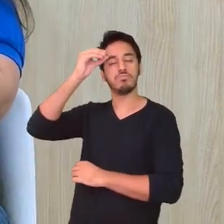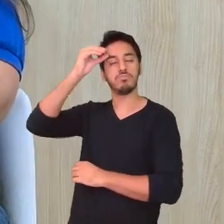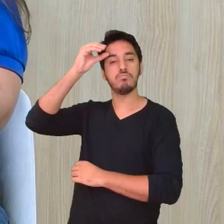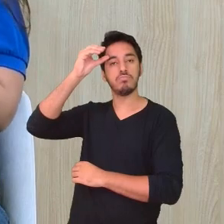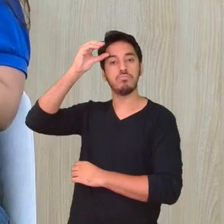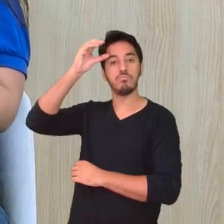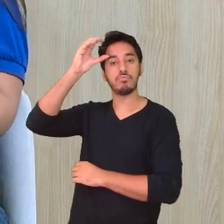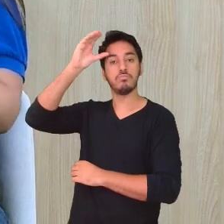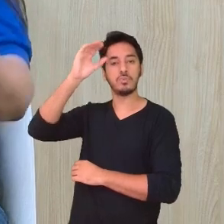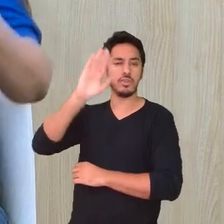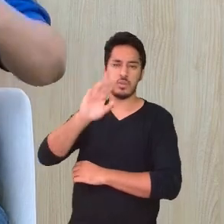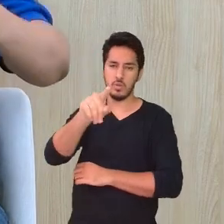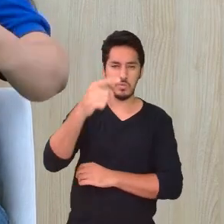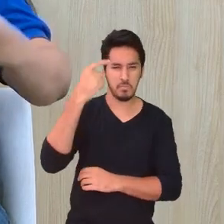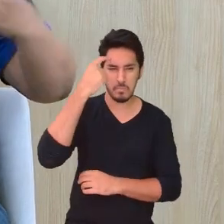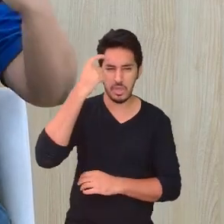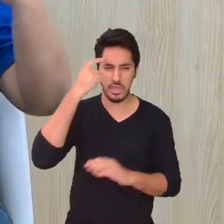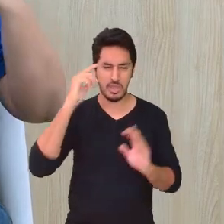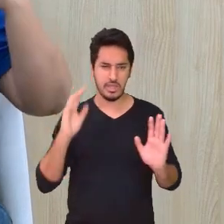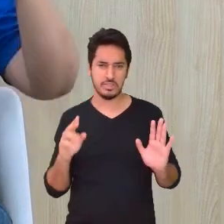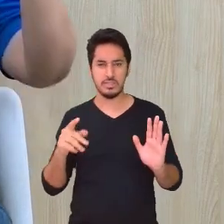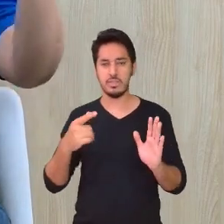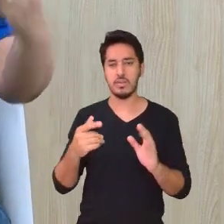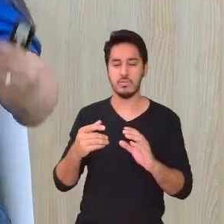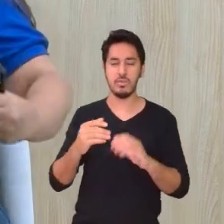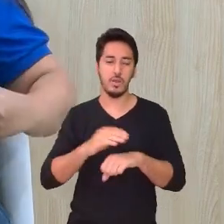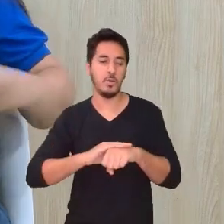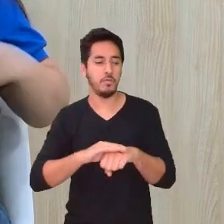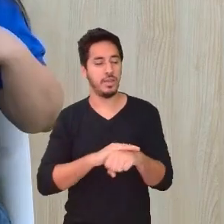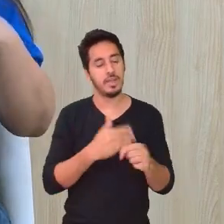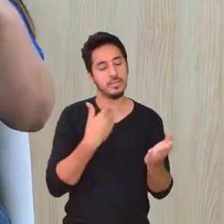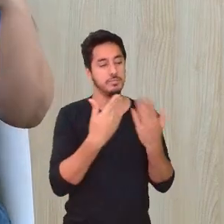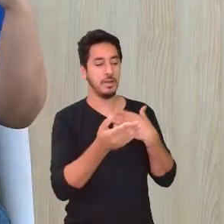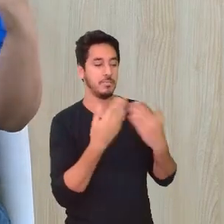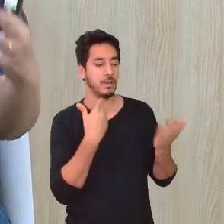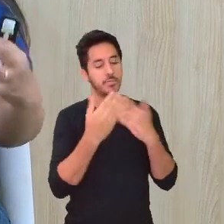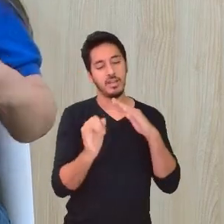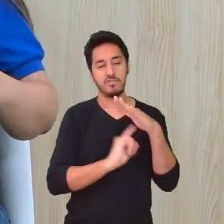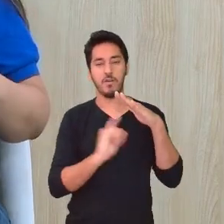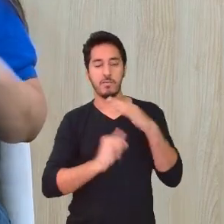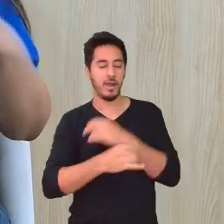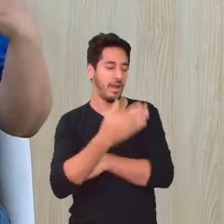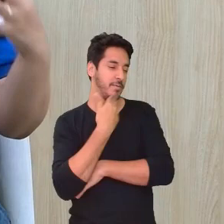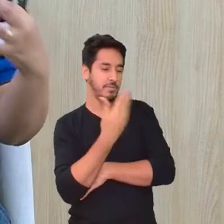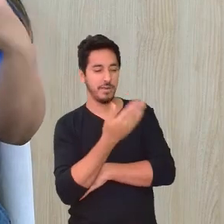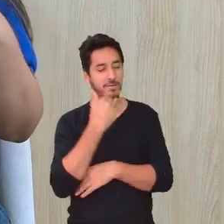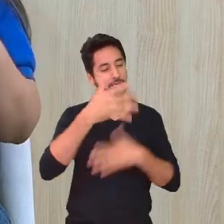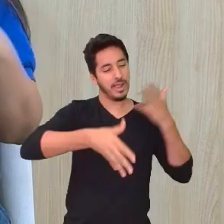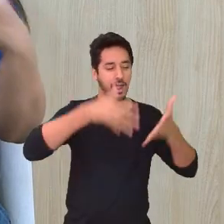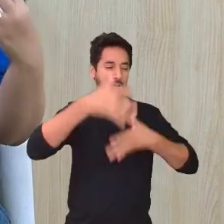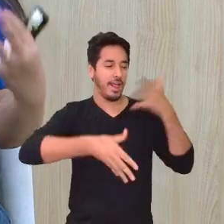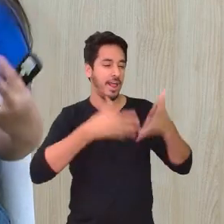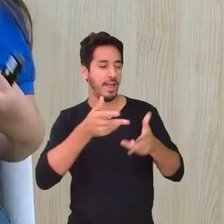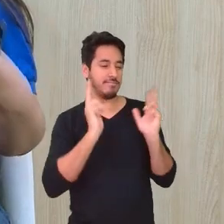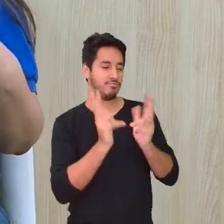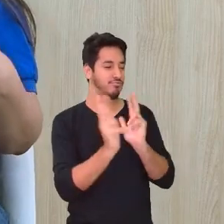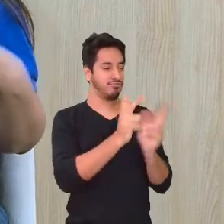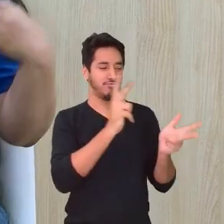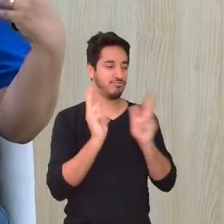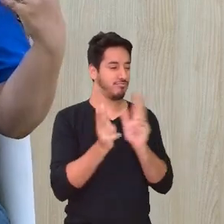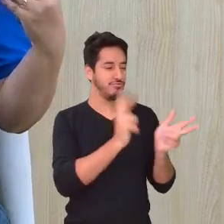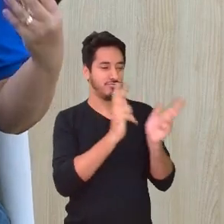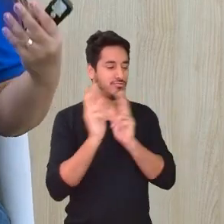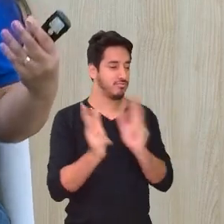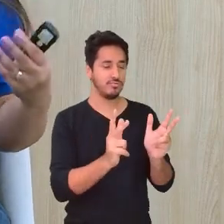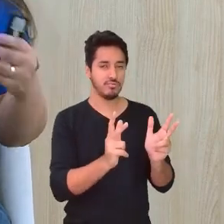Então, não pensem, não é, Tiago, quando a gente está numa conversa aí com um colega bem informal, essa conversa não faz parte do letramento. Faz